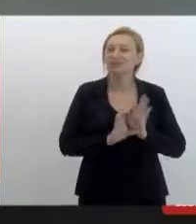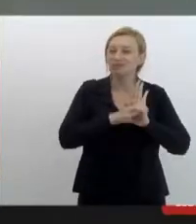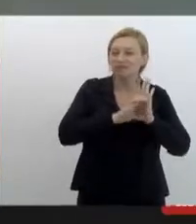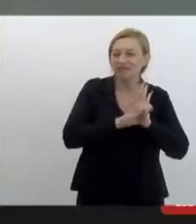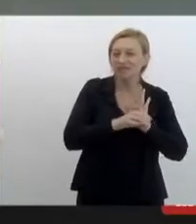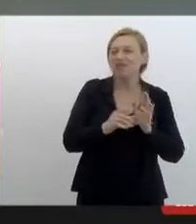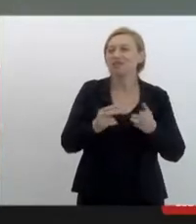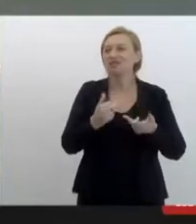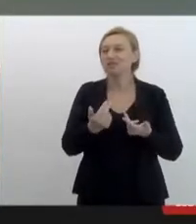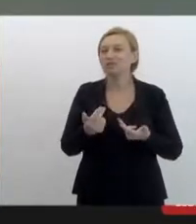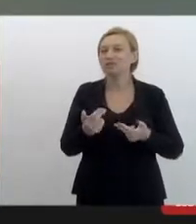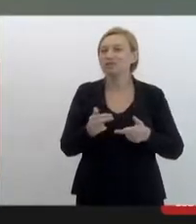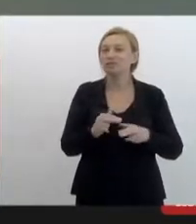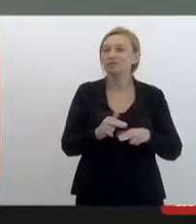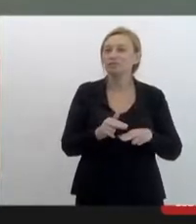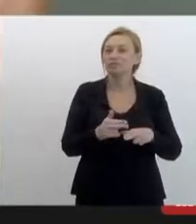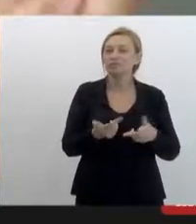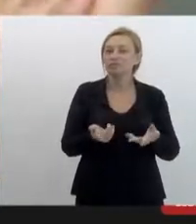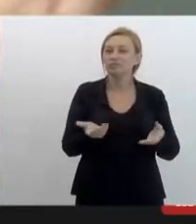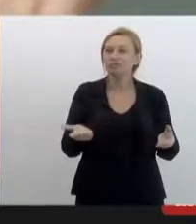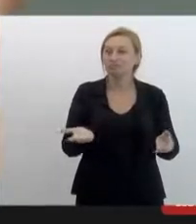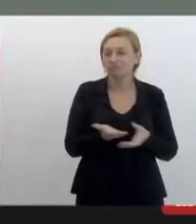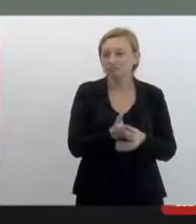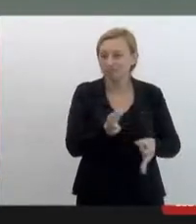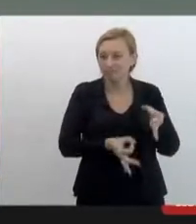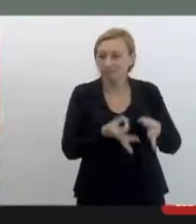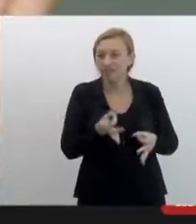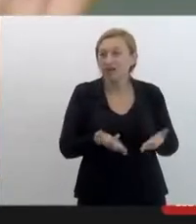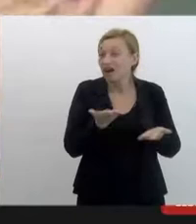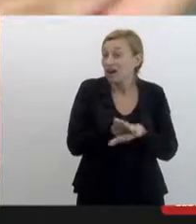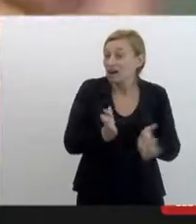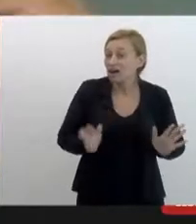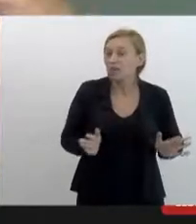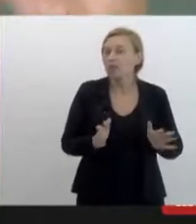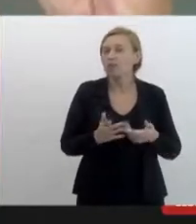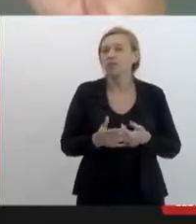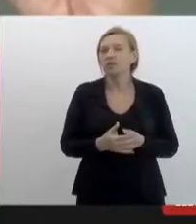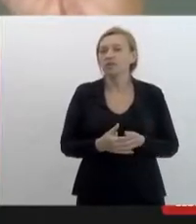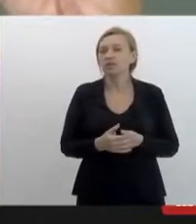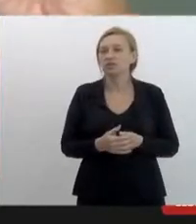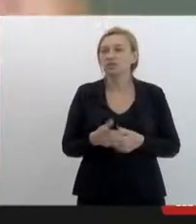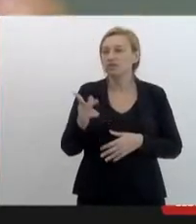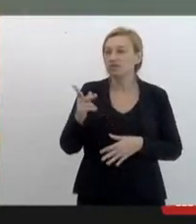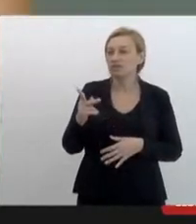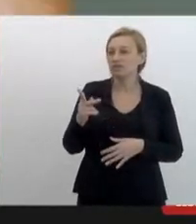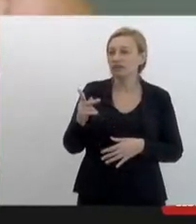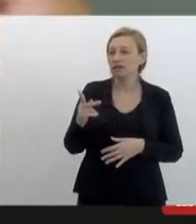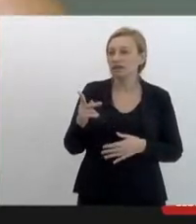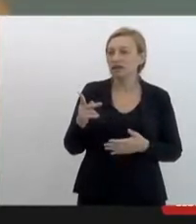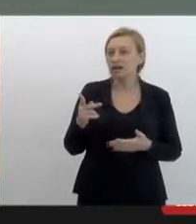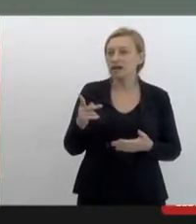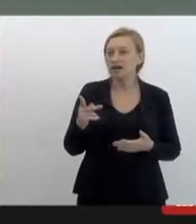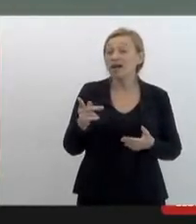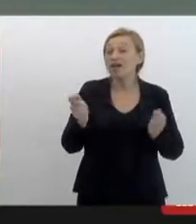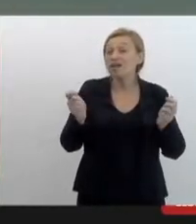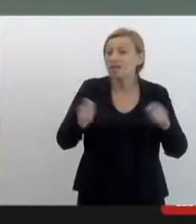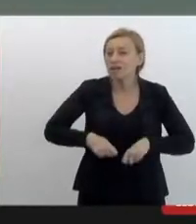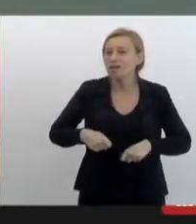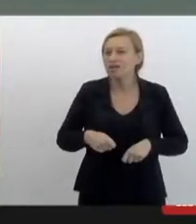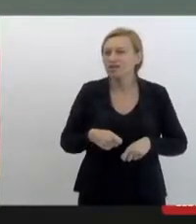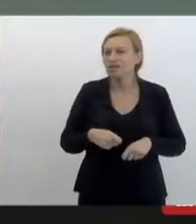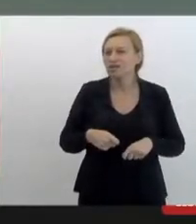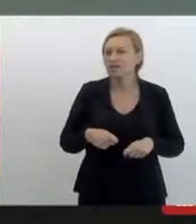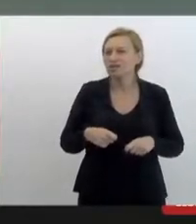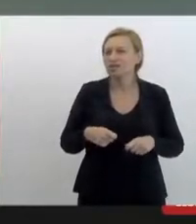procedimento administrativo, porque acaba quando isso está lacunoso, a possibilidade de